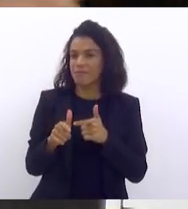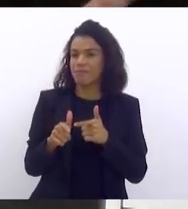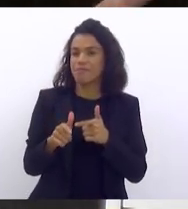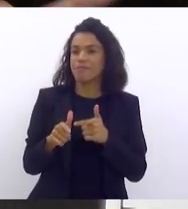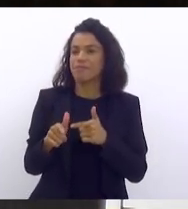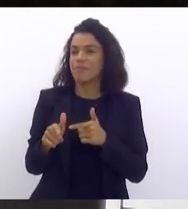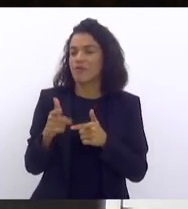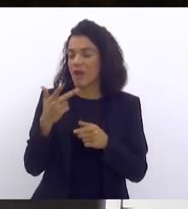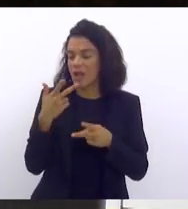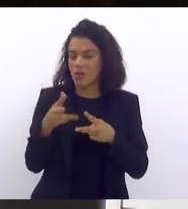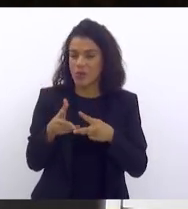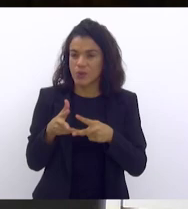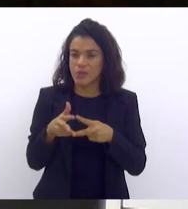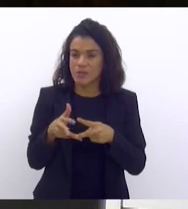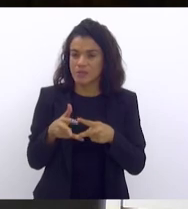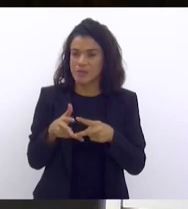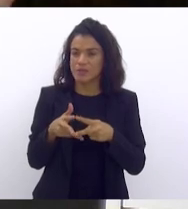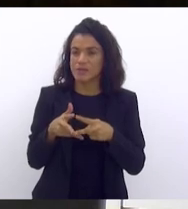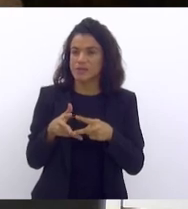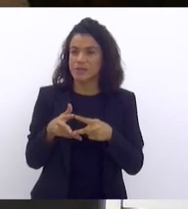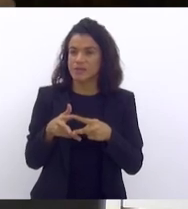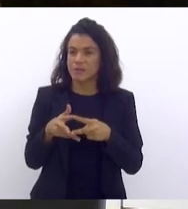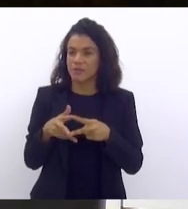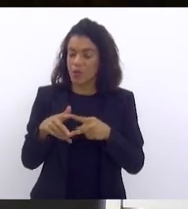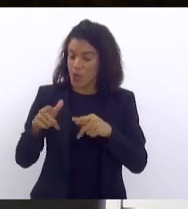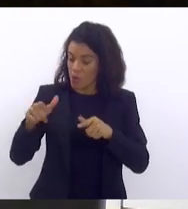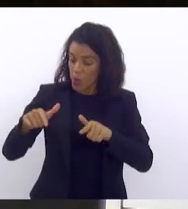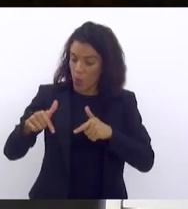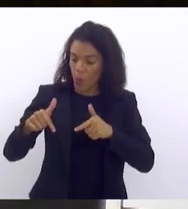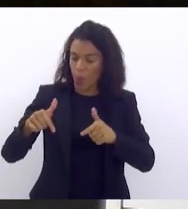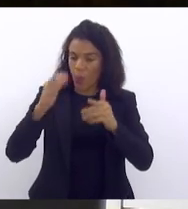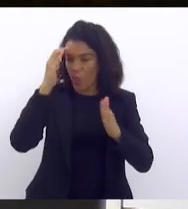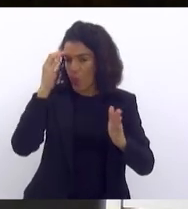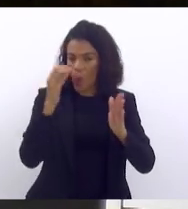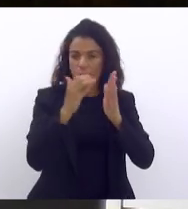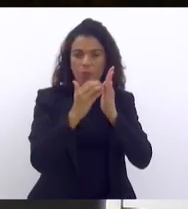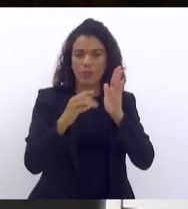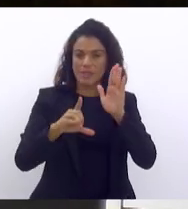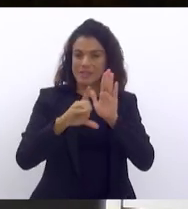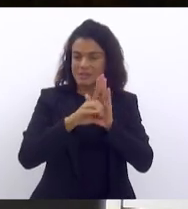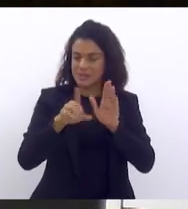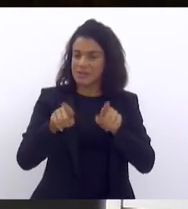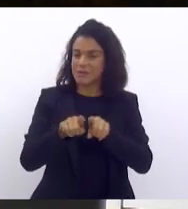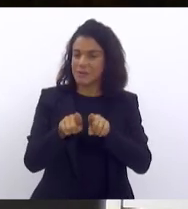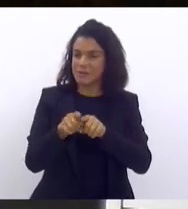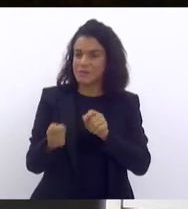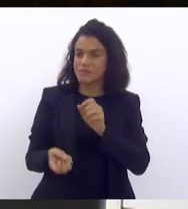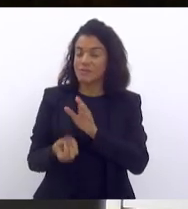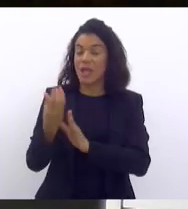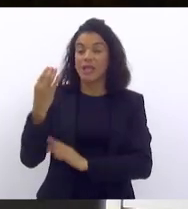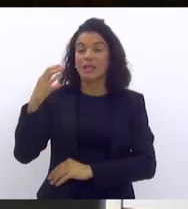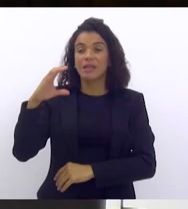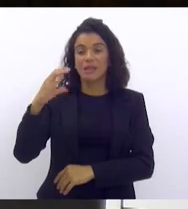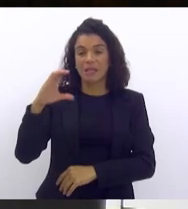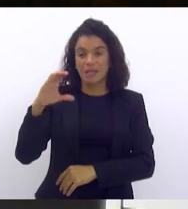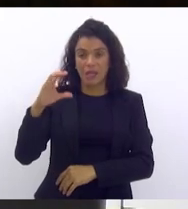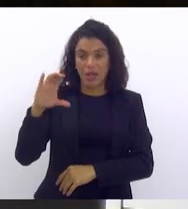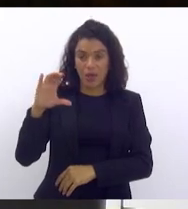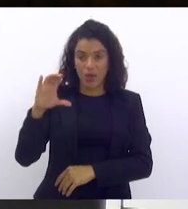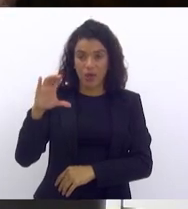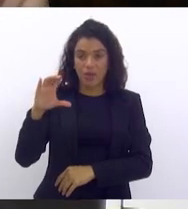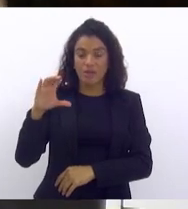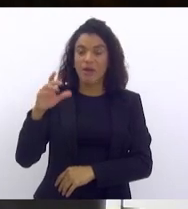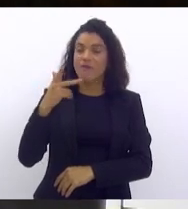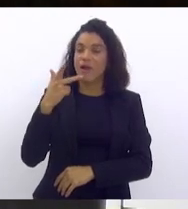de duas aqui, de que o cúmplice também deveria ser feito, poderia ajudar. Niterói, lá, eles são